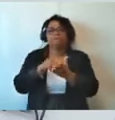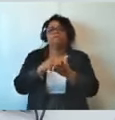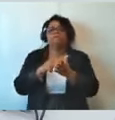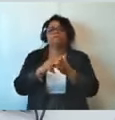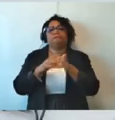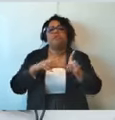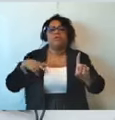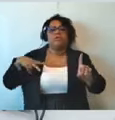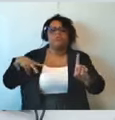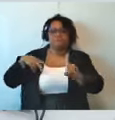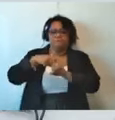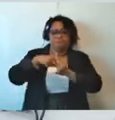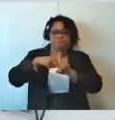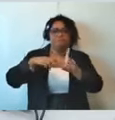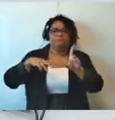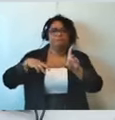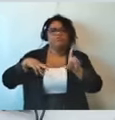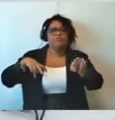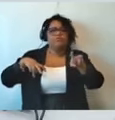da CET, mas que eles